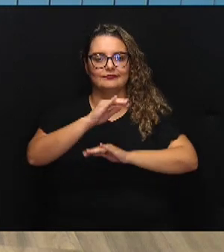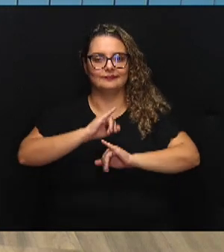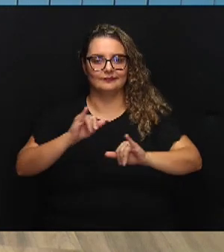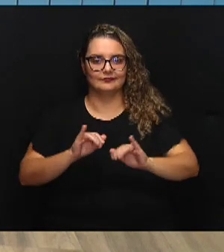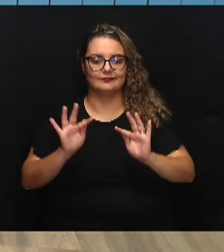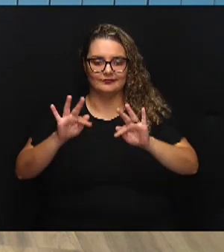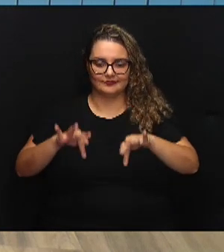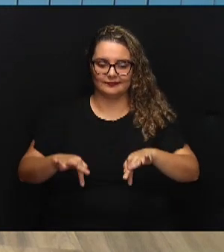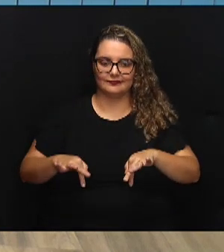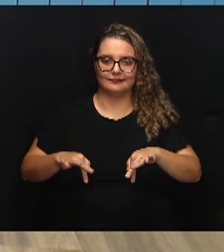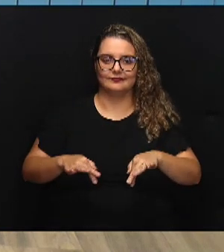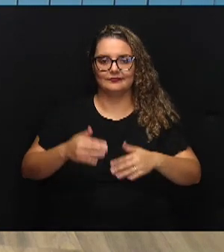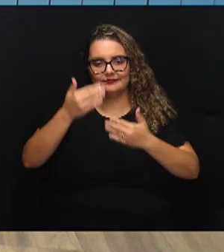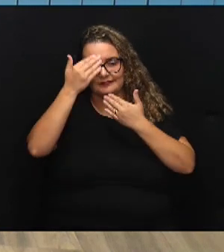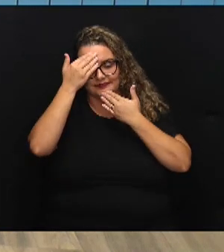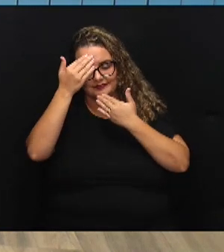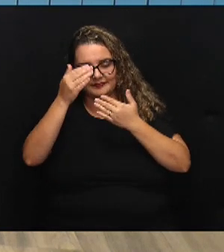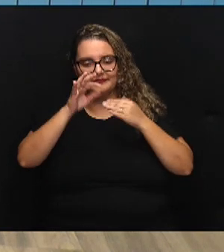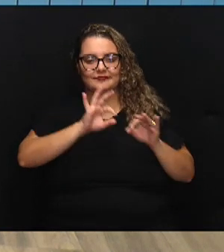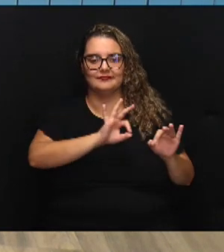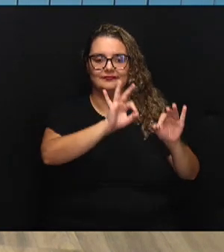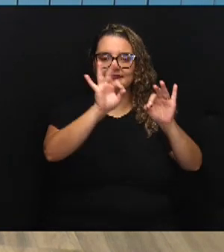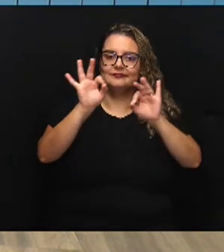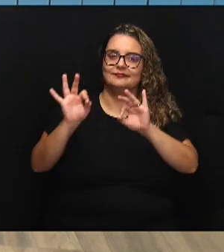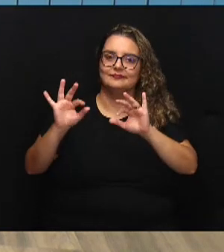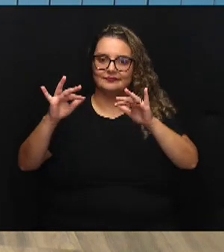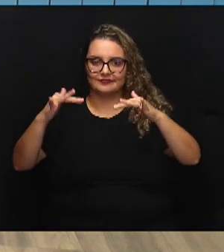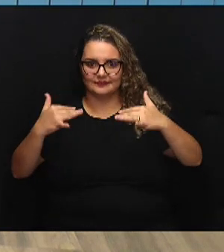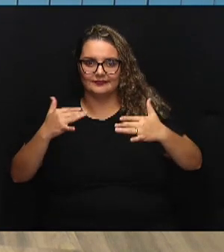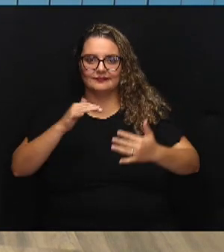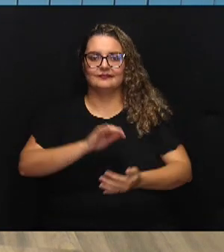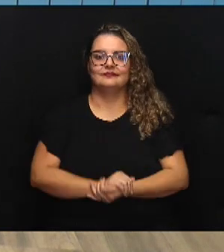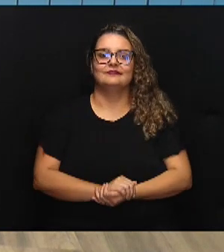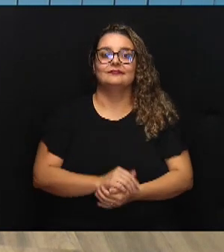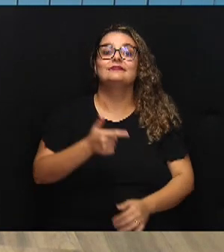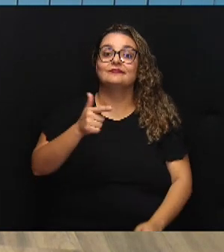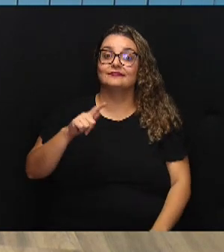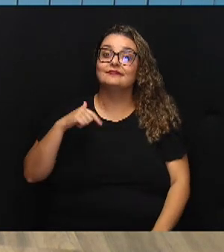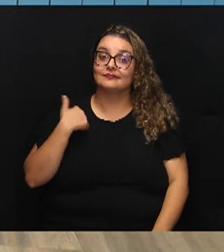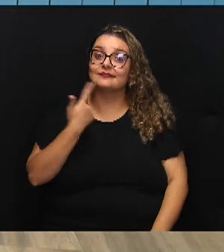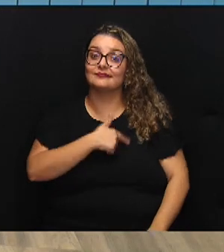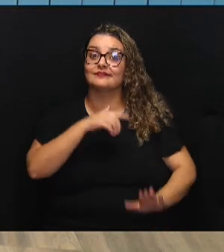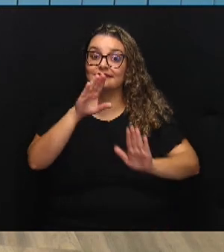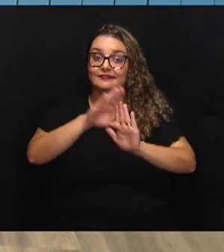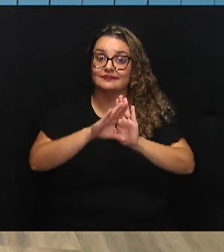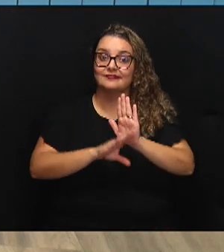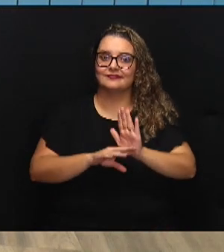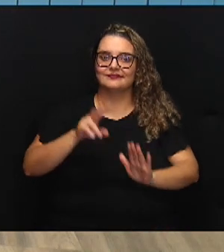Notícia fica por aqui. Muito obrigado pela sua companhia, pela sua audiência. Continue